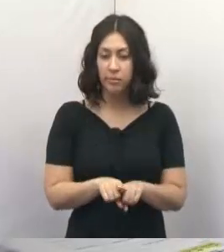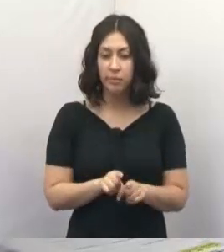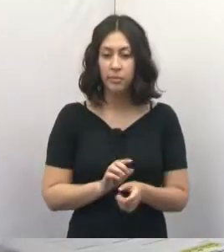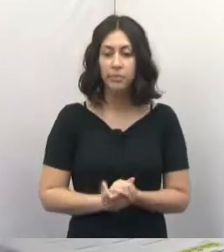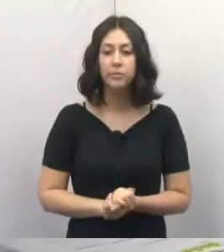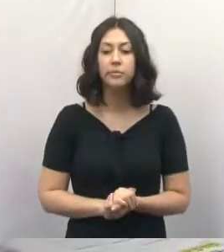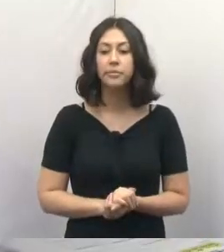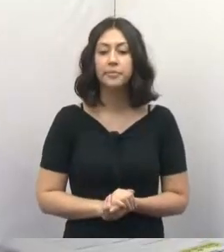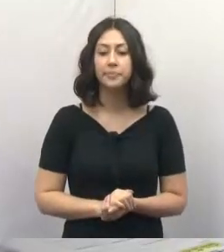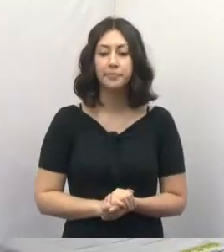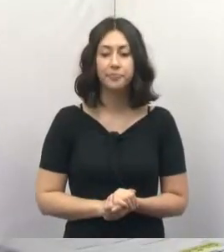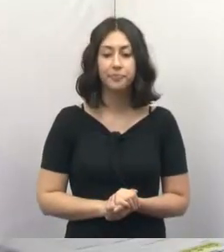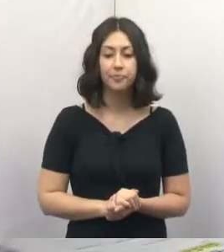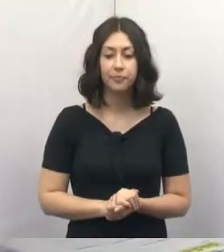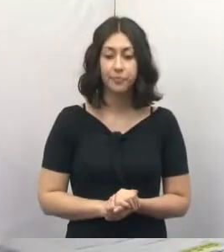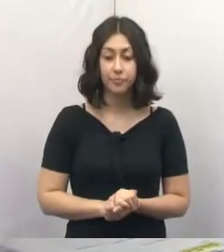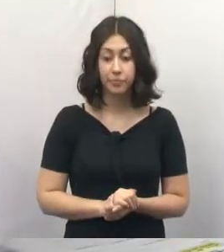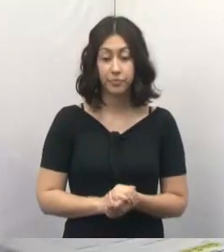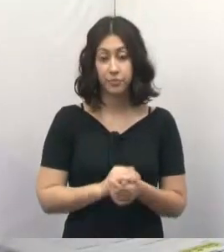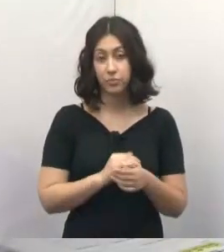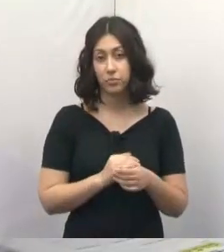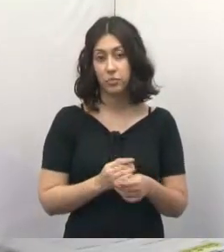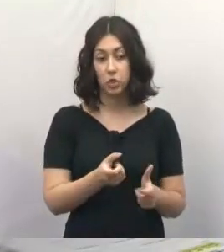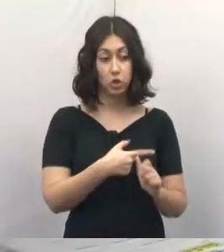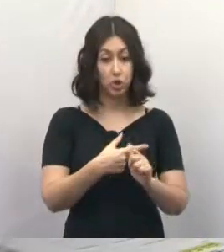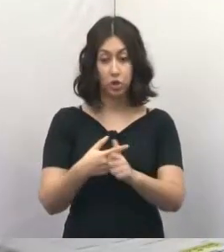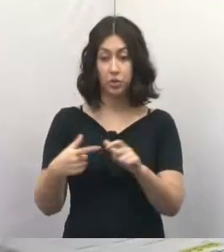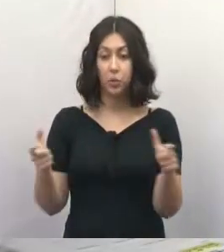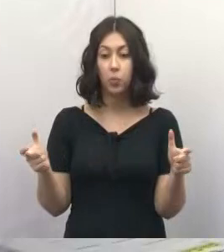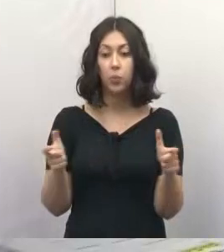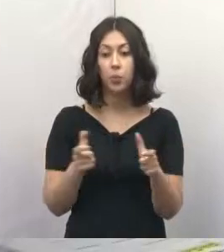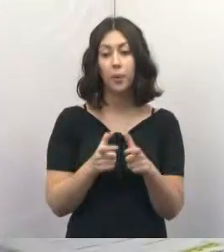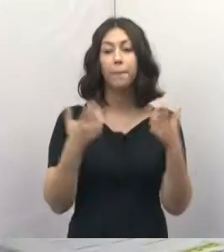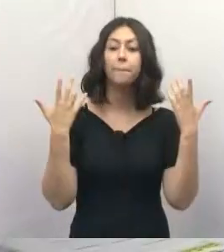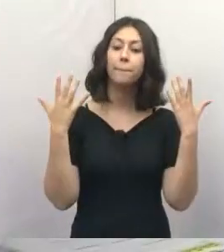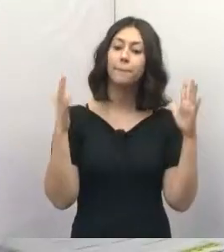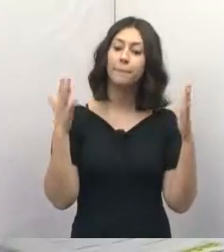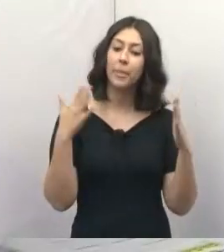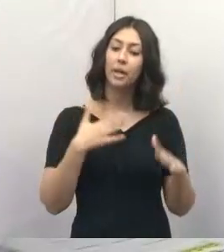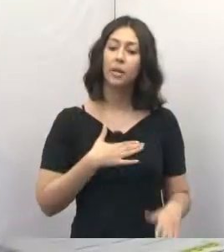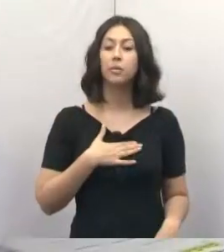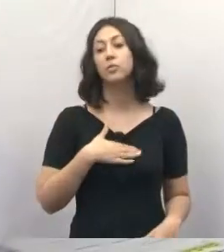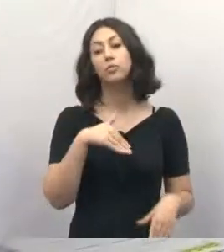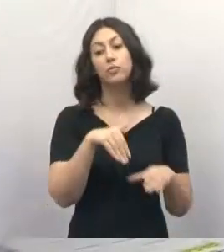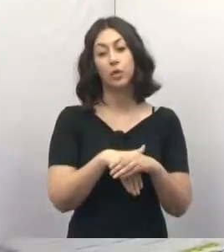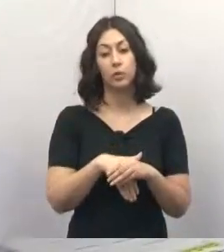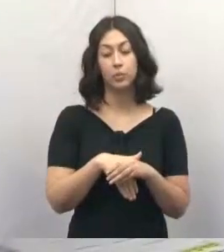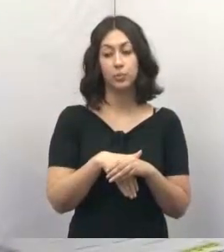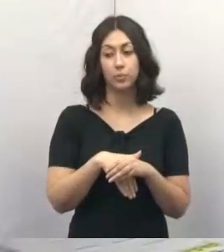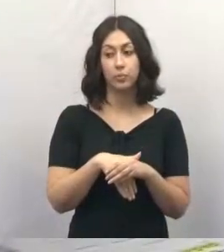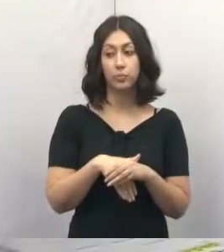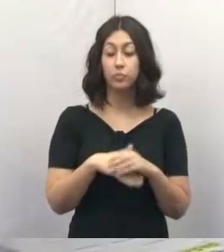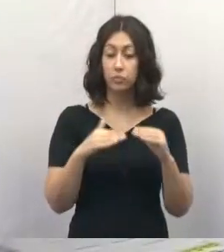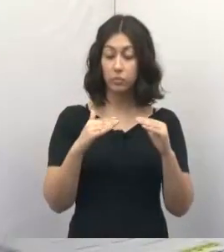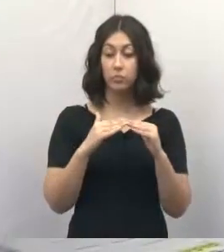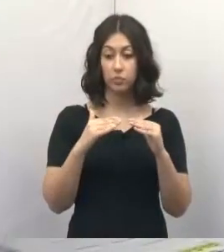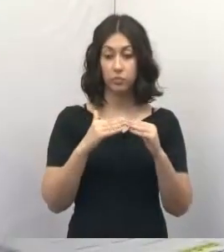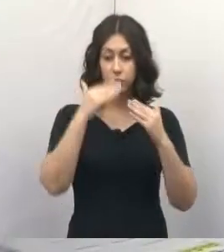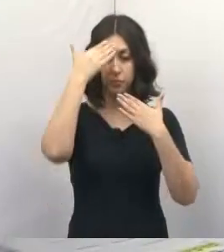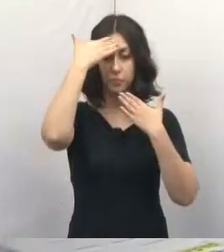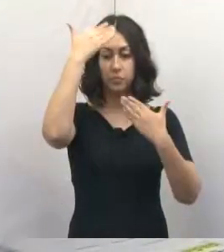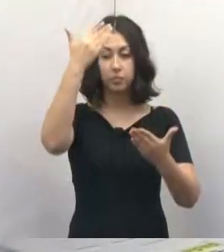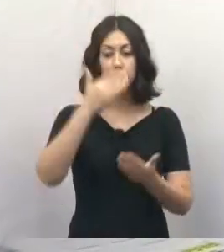para o executivo a inadimplência. Então, parabéns, Rodrigo, e o meu voto já de antemão é favorável.